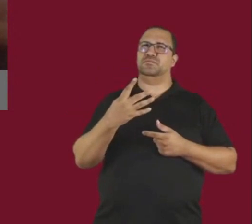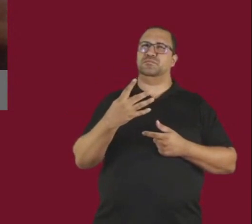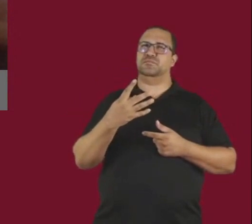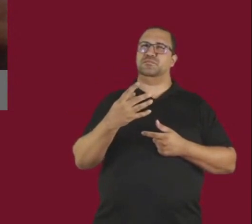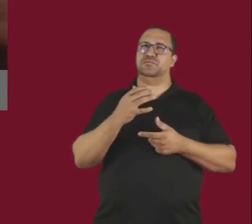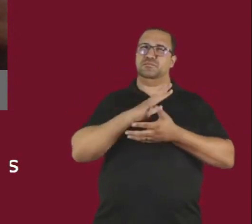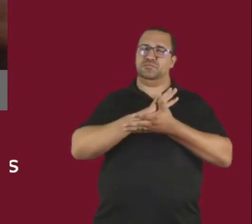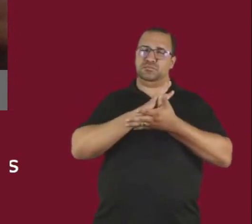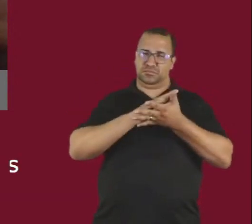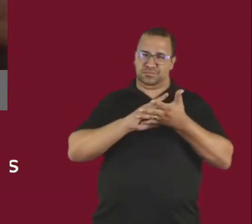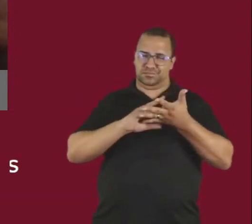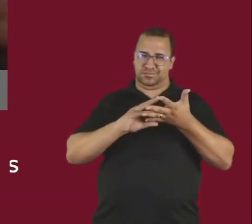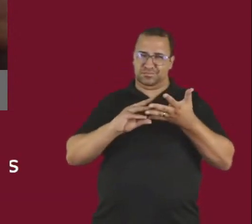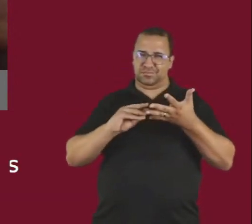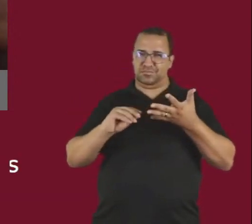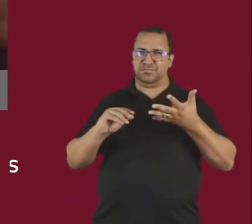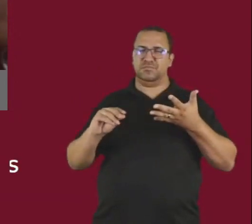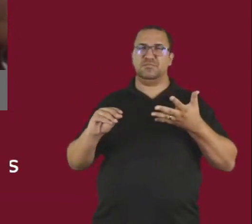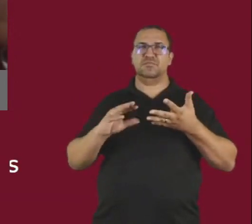90% dos indígenas,